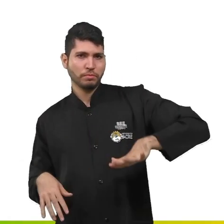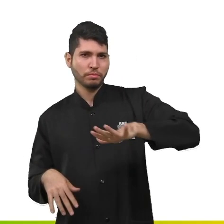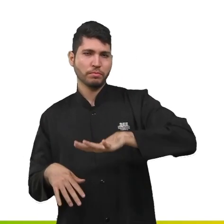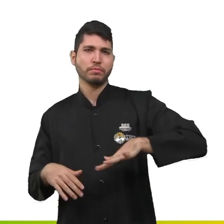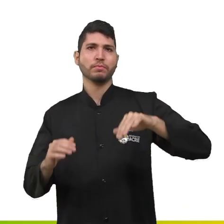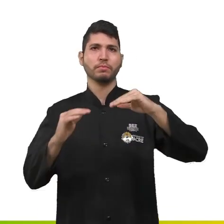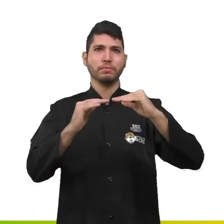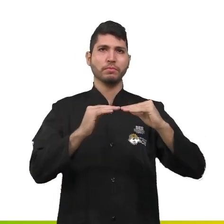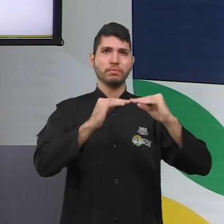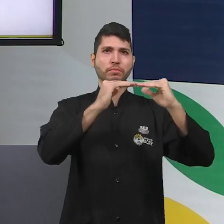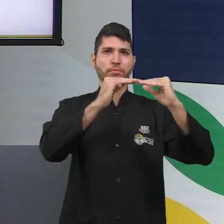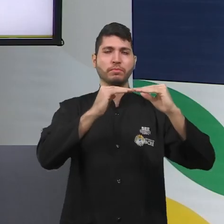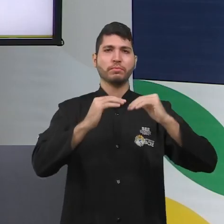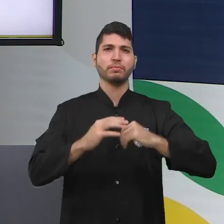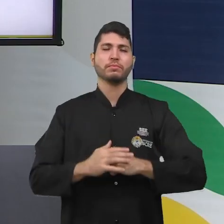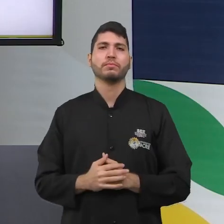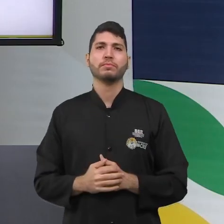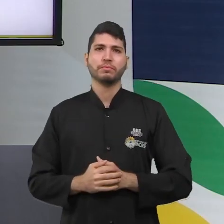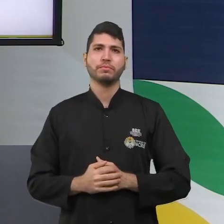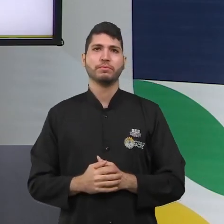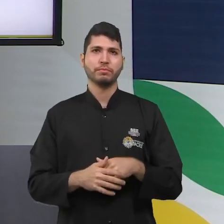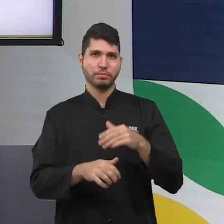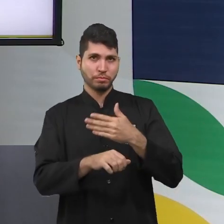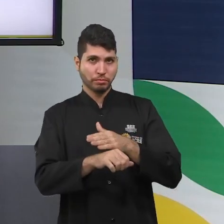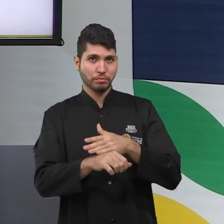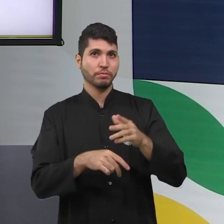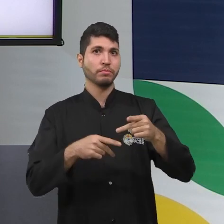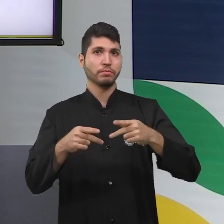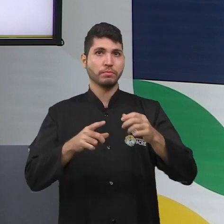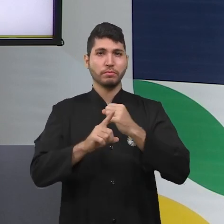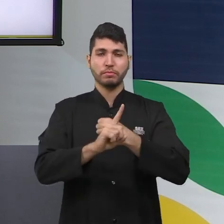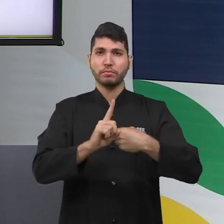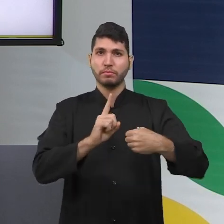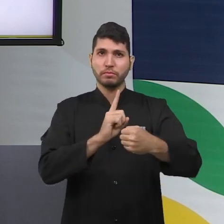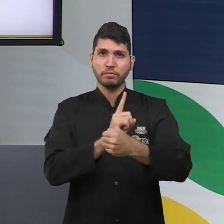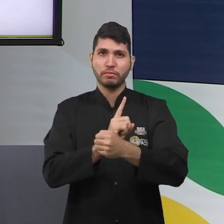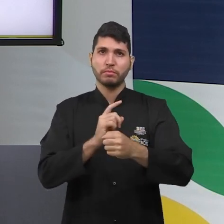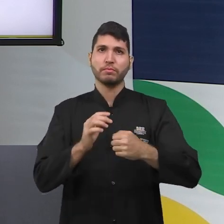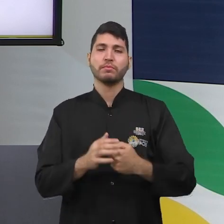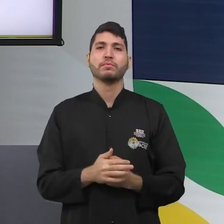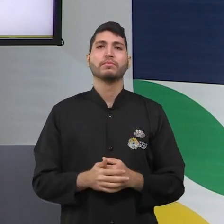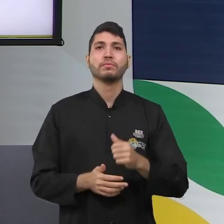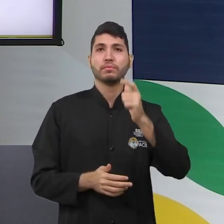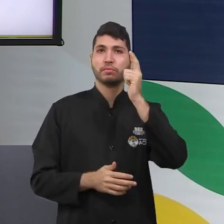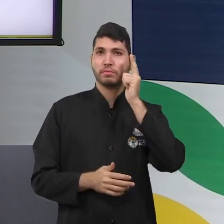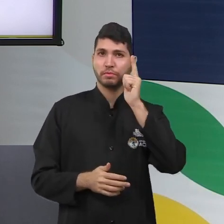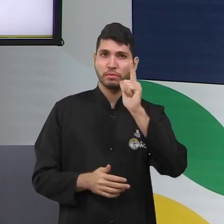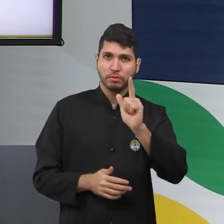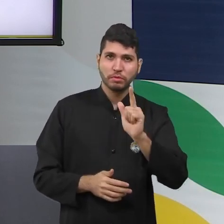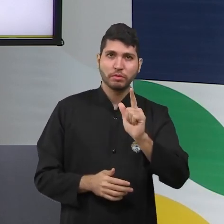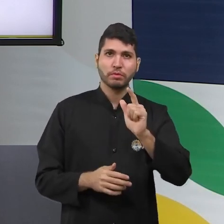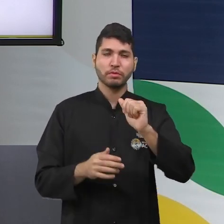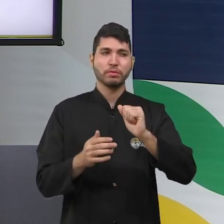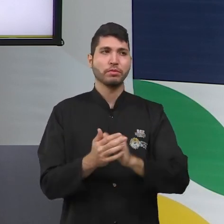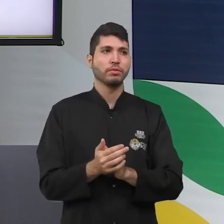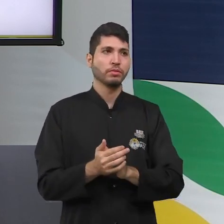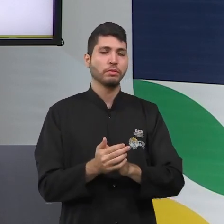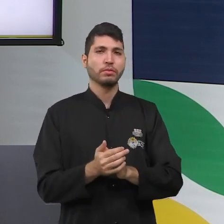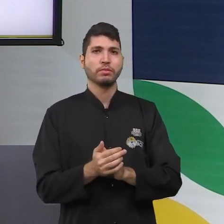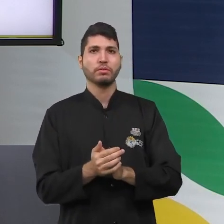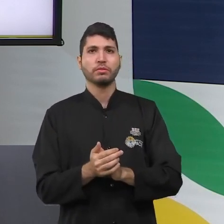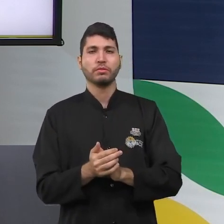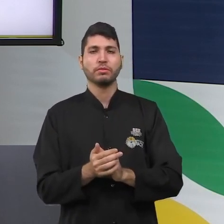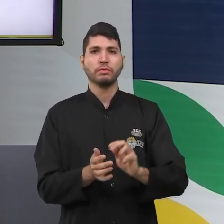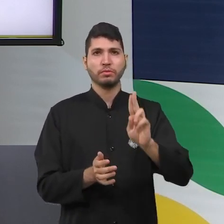atrás. A prática do projeto social, ele consegue ir além do projeto. Pode ser um